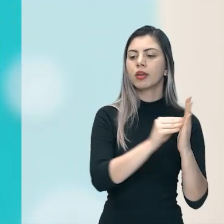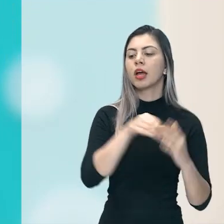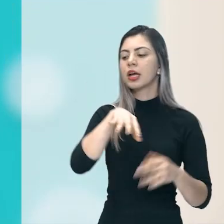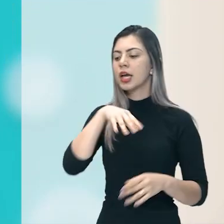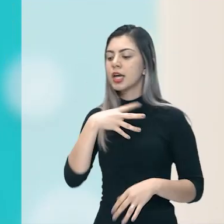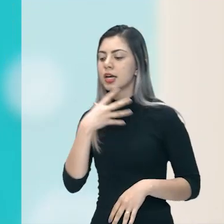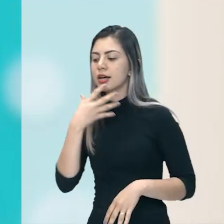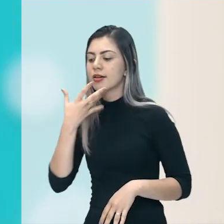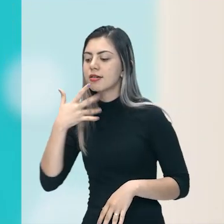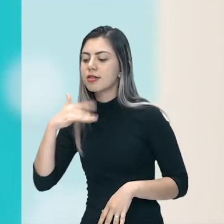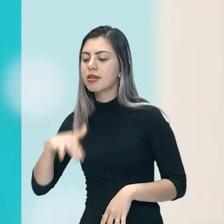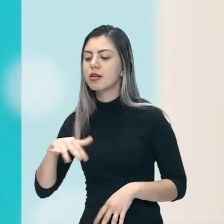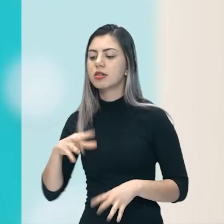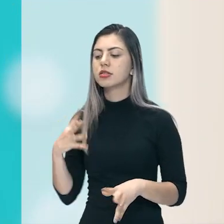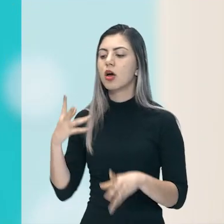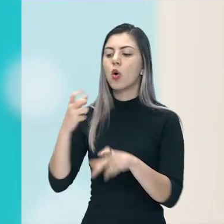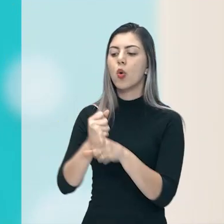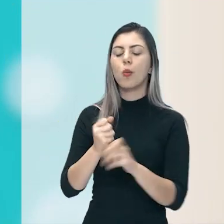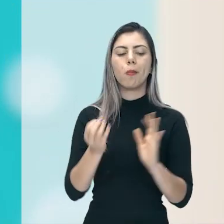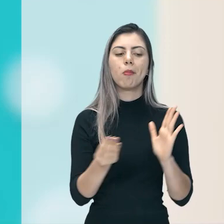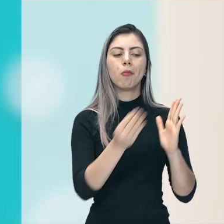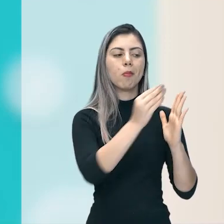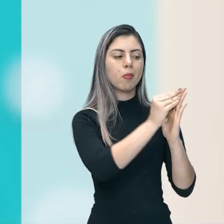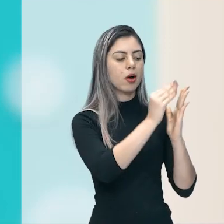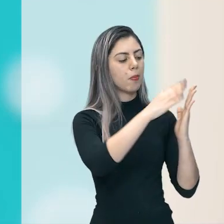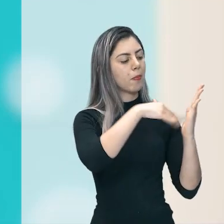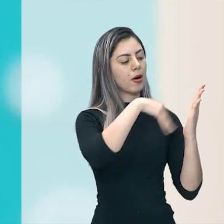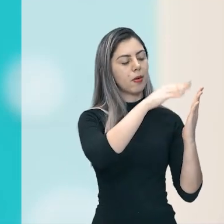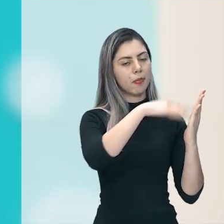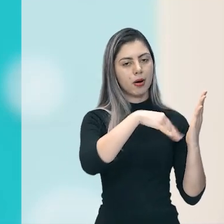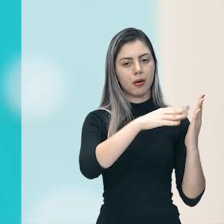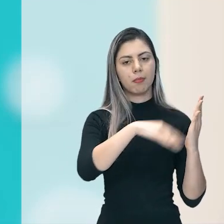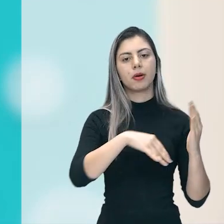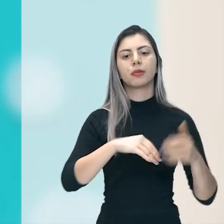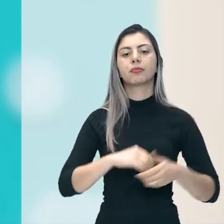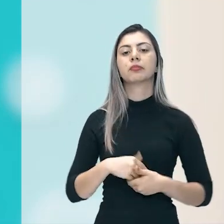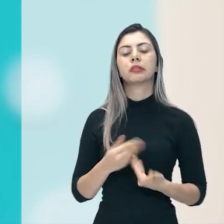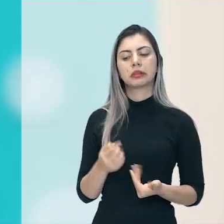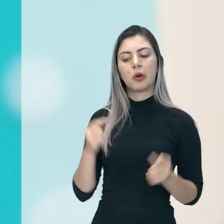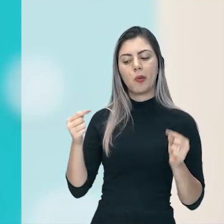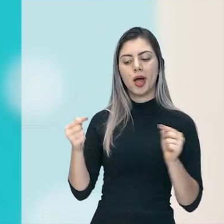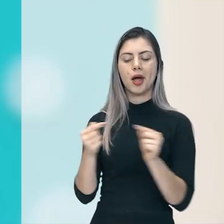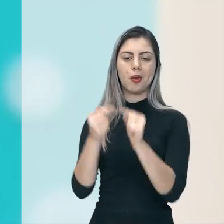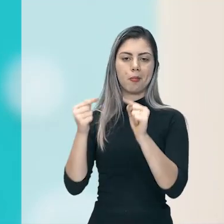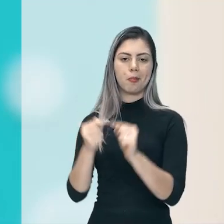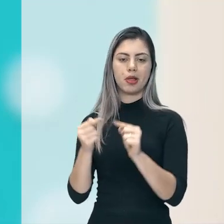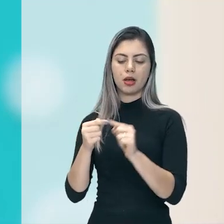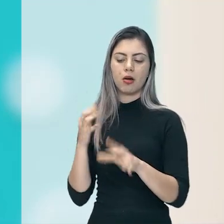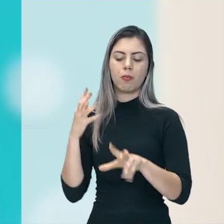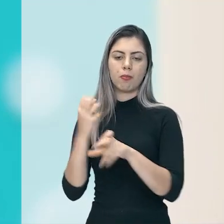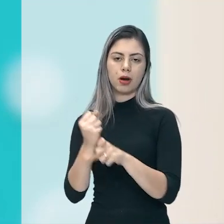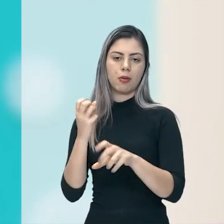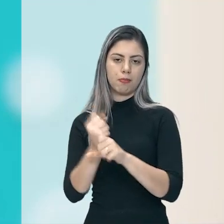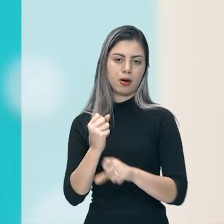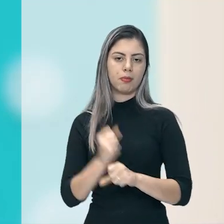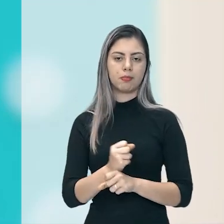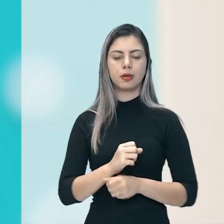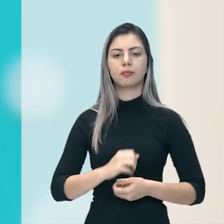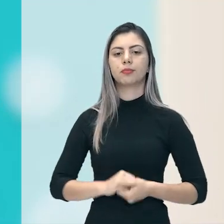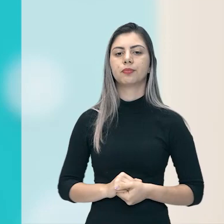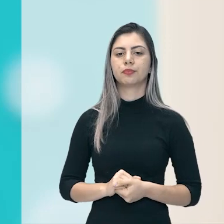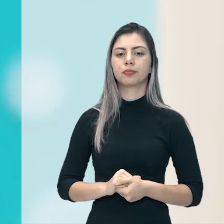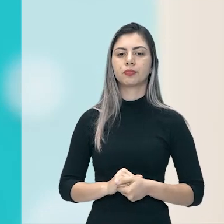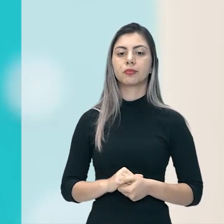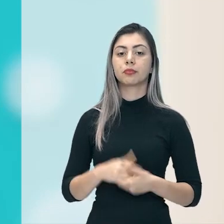representar a nossa colheita. Então, eles desenhavam de uma forma chamada de esquemática ou então geometrizante.